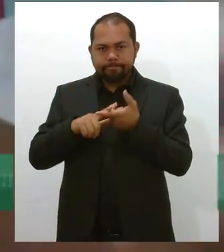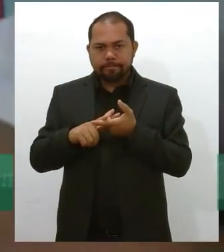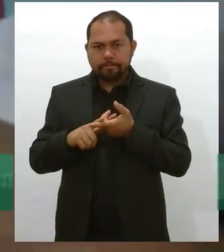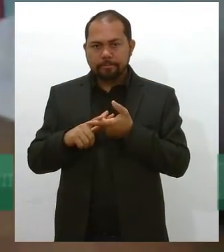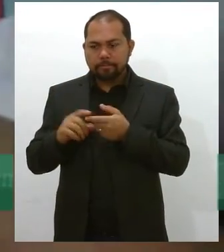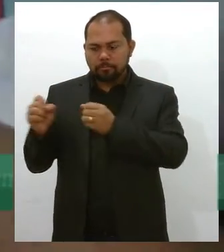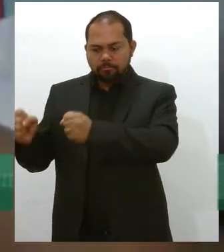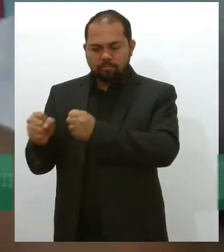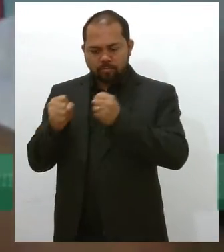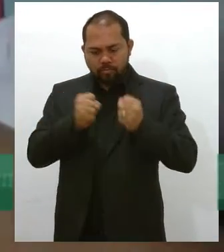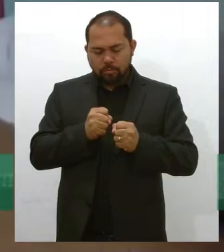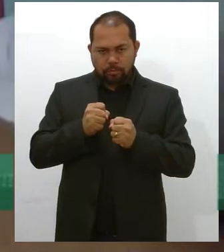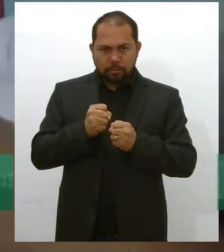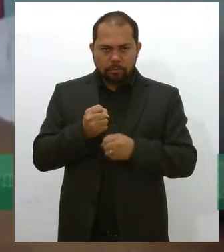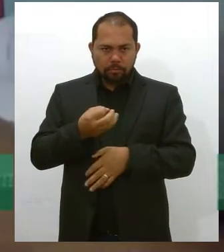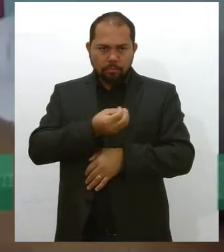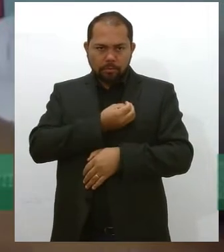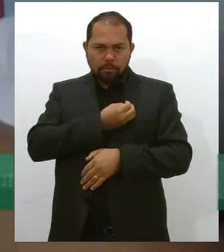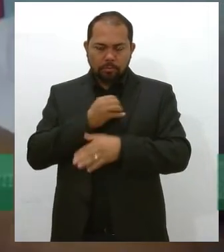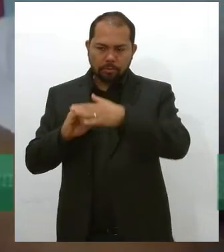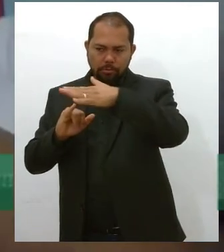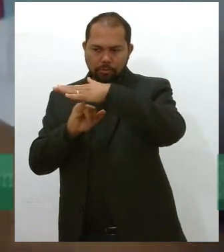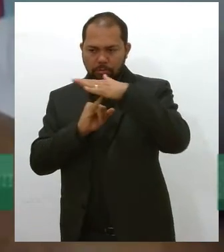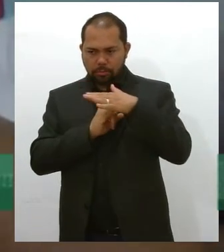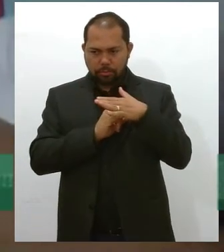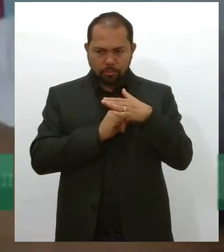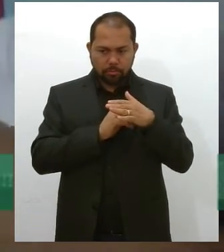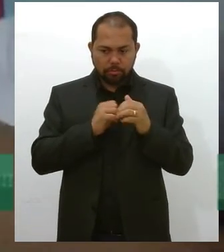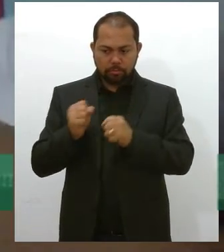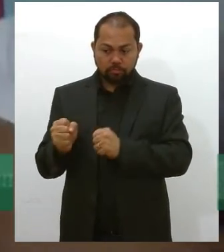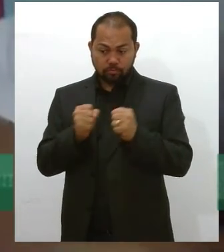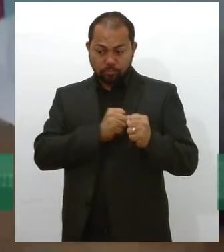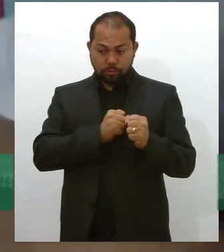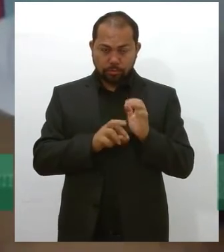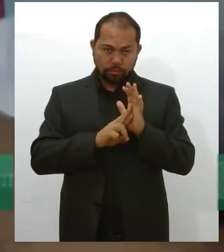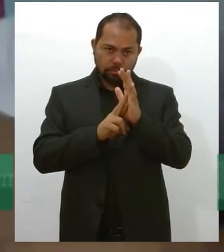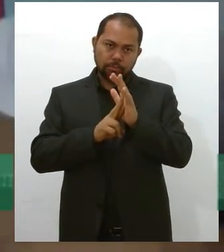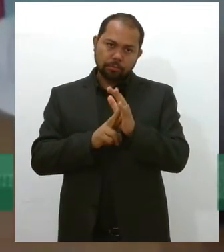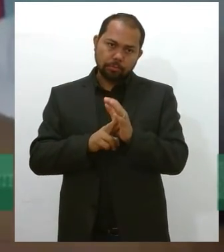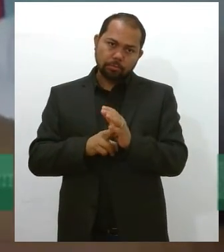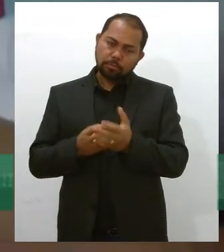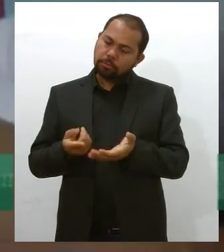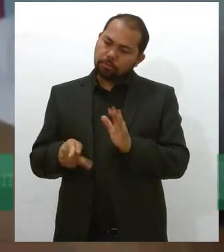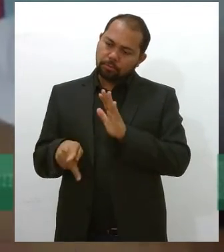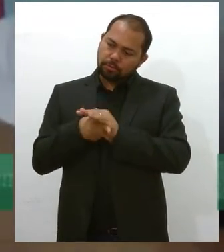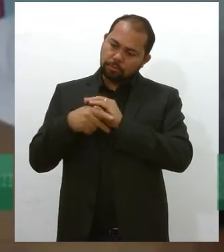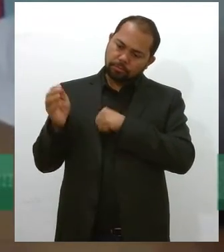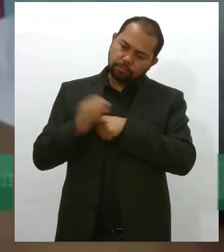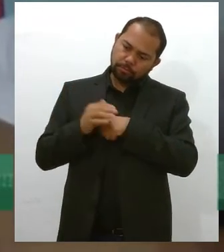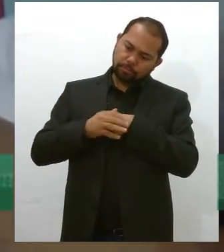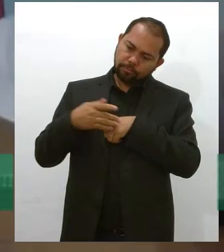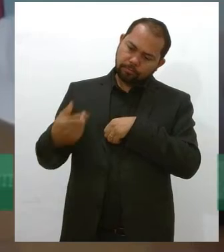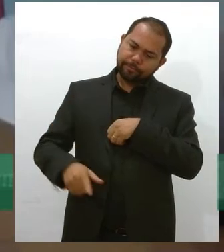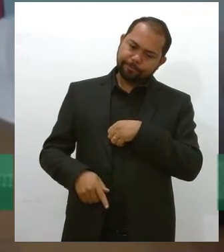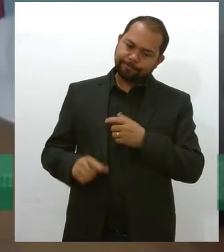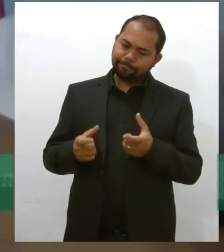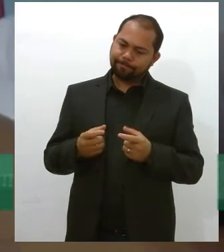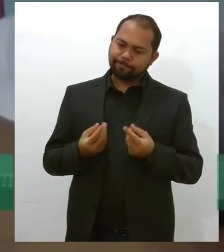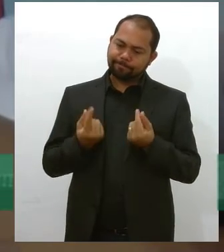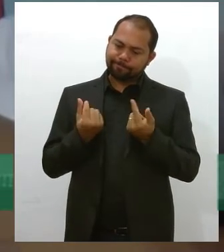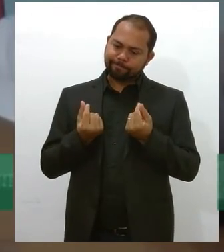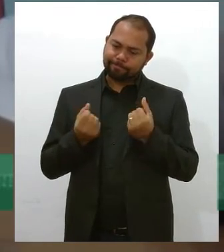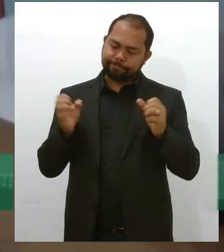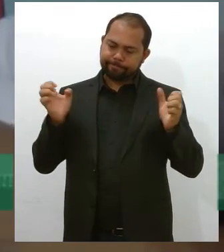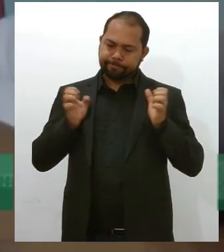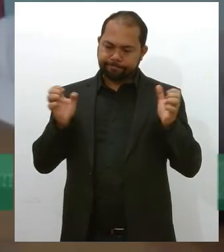dessas instituições de poder representativo estejam nas mãos da classe senhorial, né, da classe senhorial e